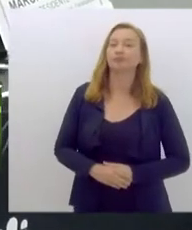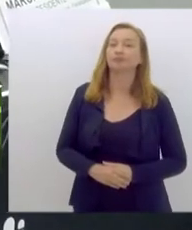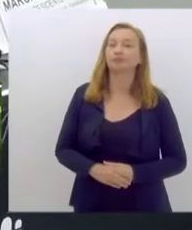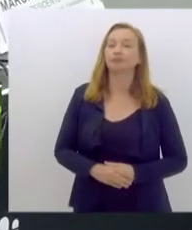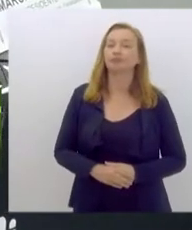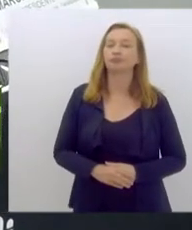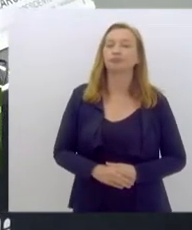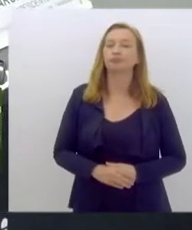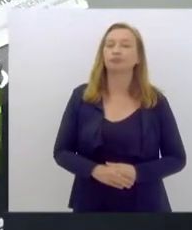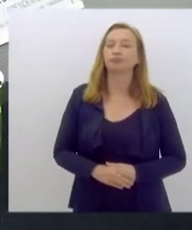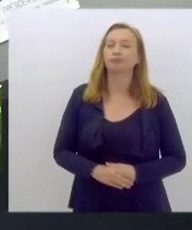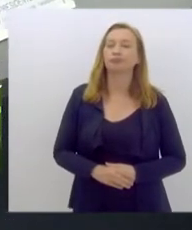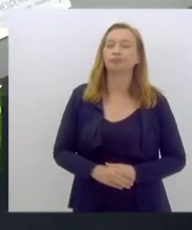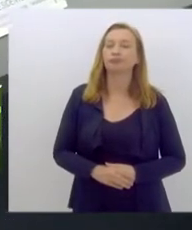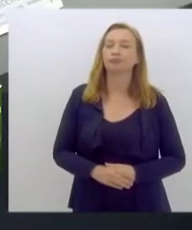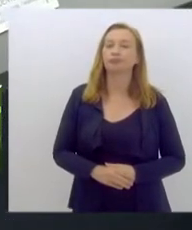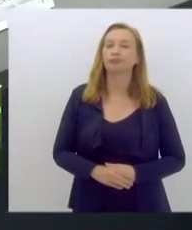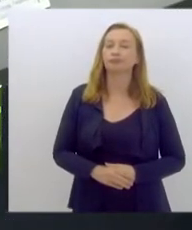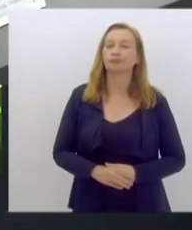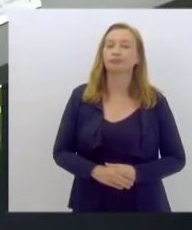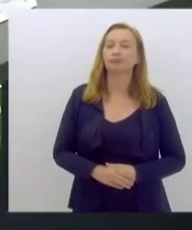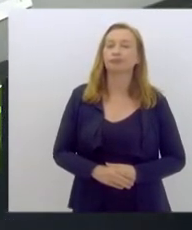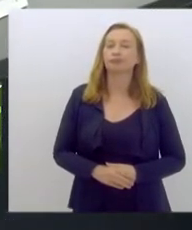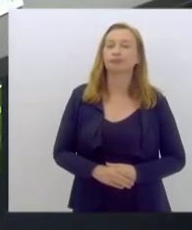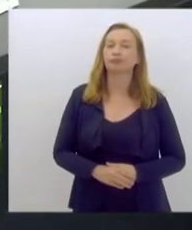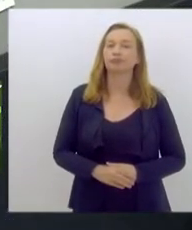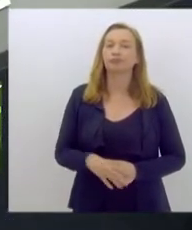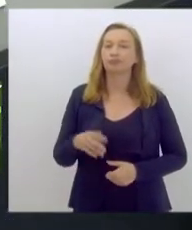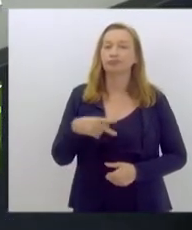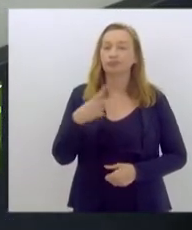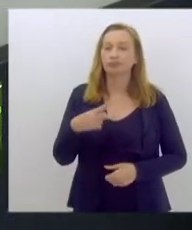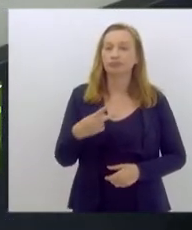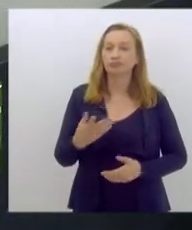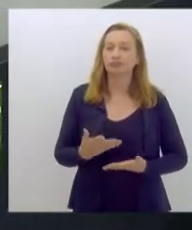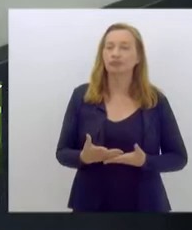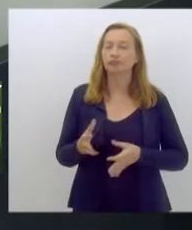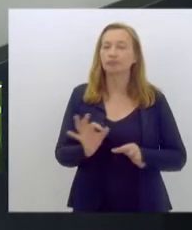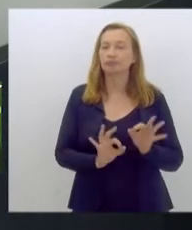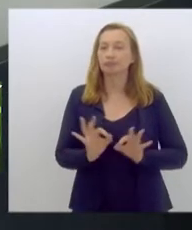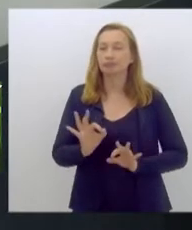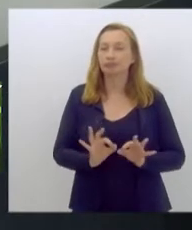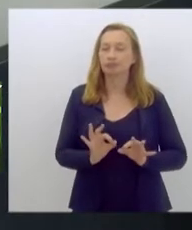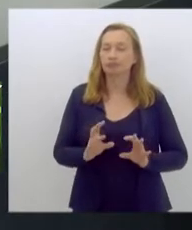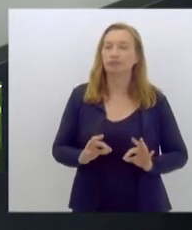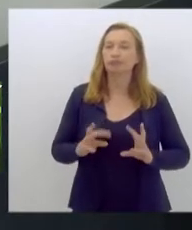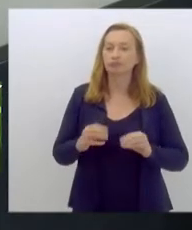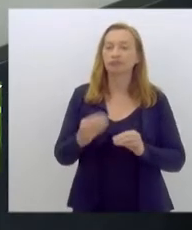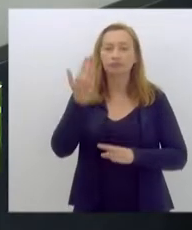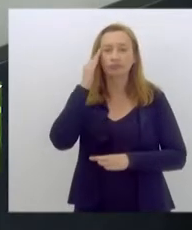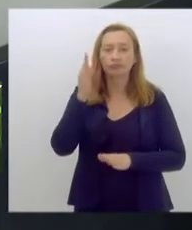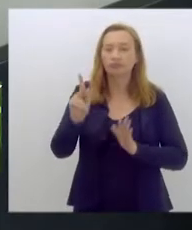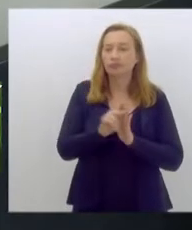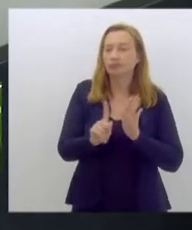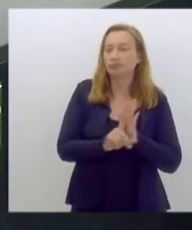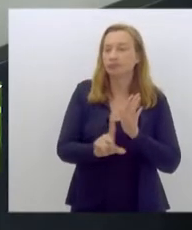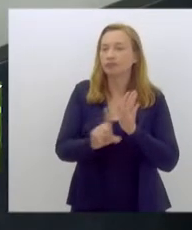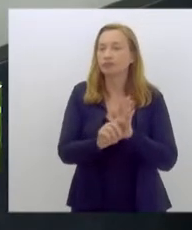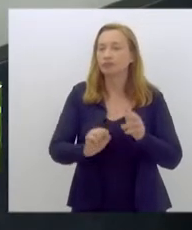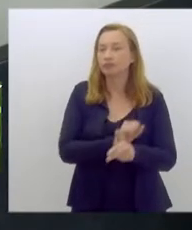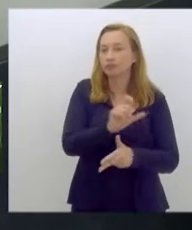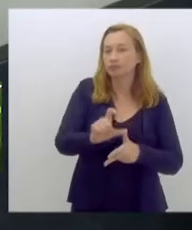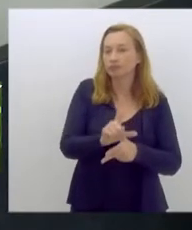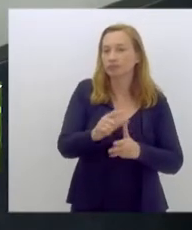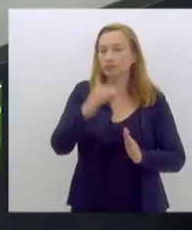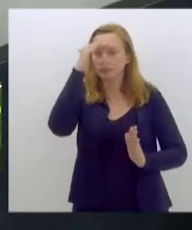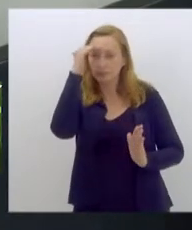Assim que pesem as ressalvas devidamente expostas na fundamentação do parecer, entendo que o projeto de lei do Poder Executivo cumpre